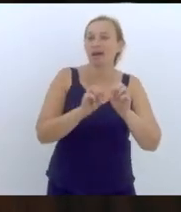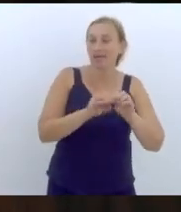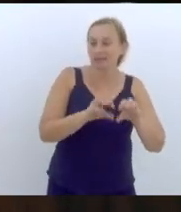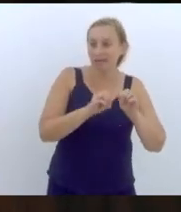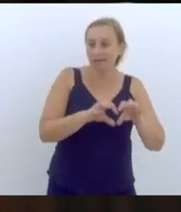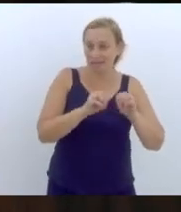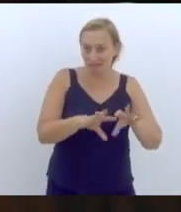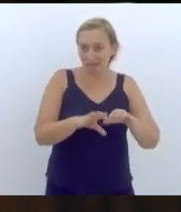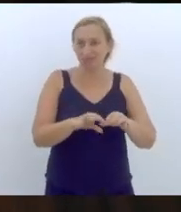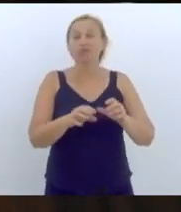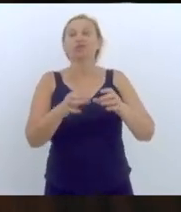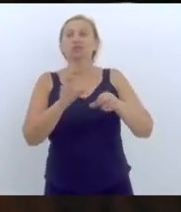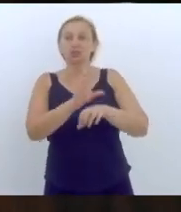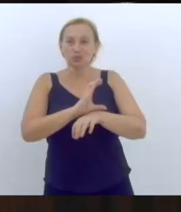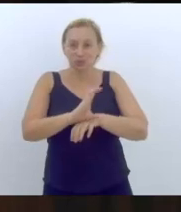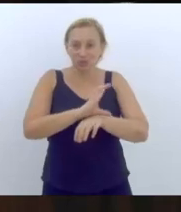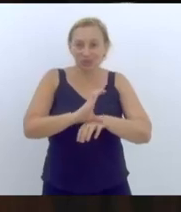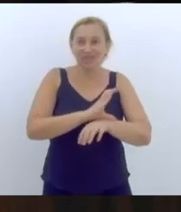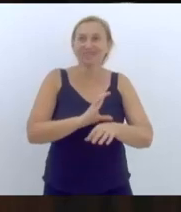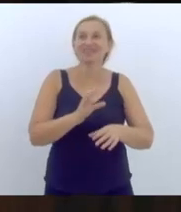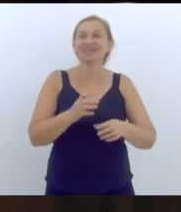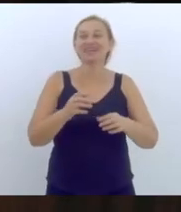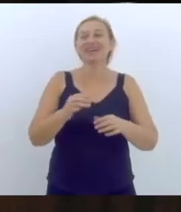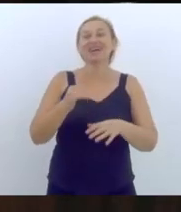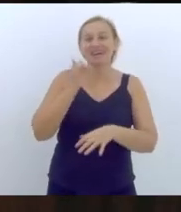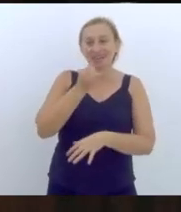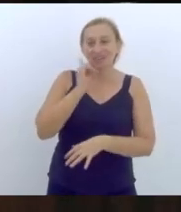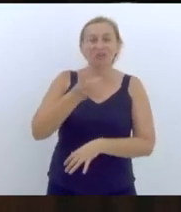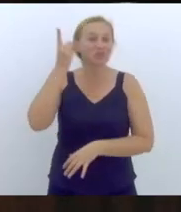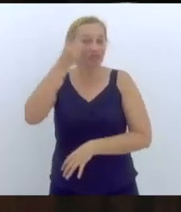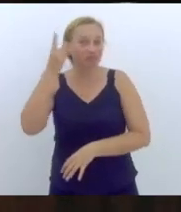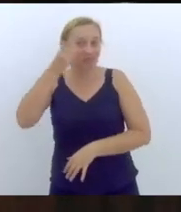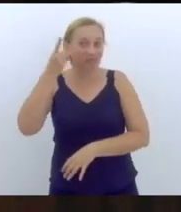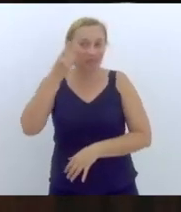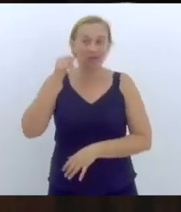da Comissão de Constituição e Justiça. Relatores, deputados